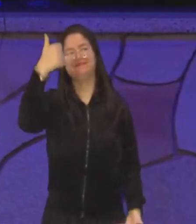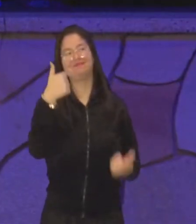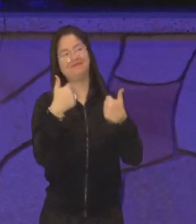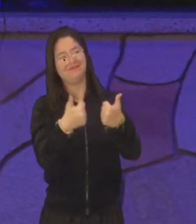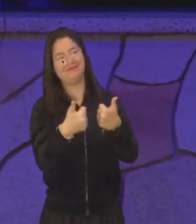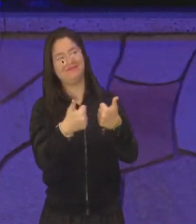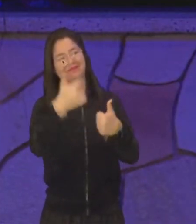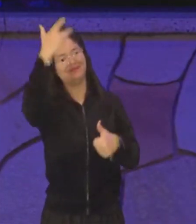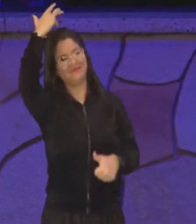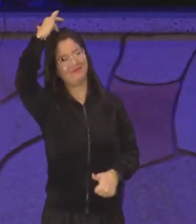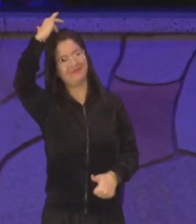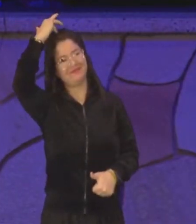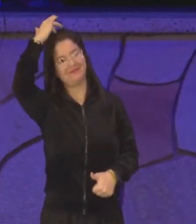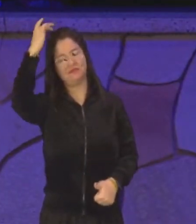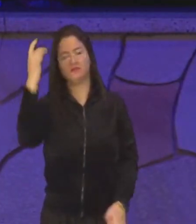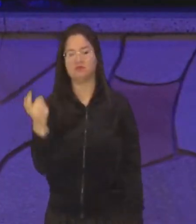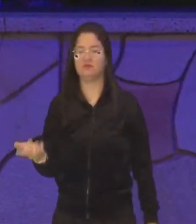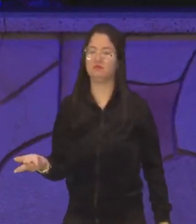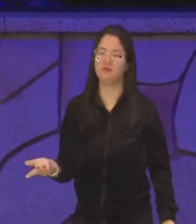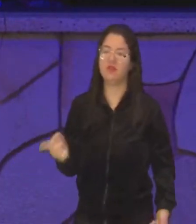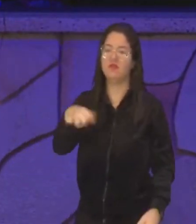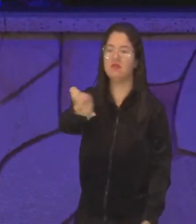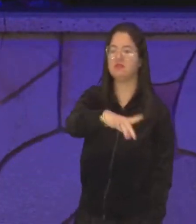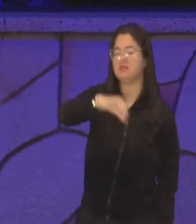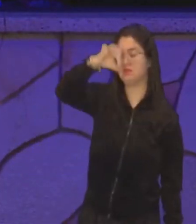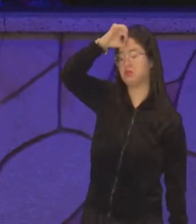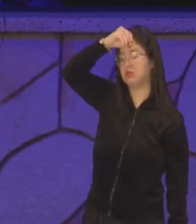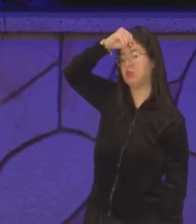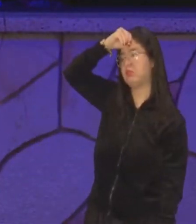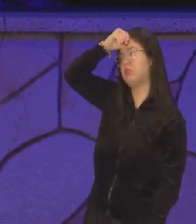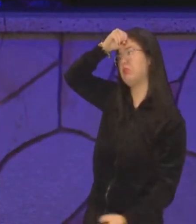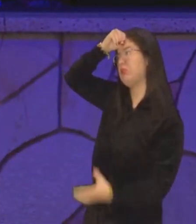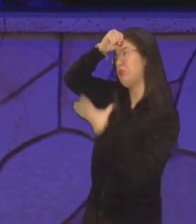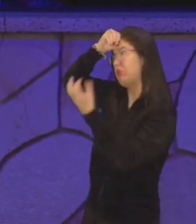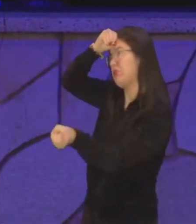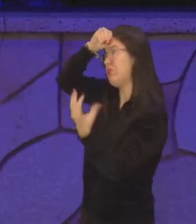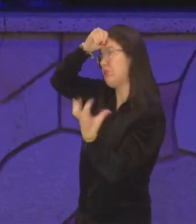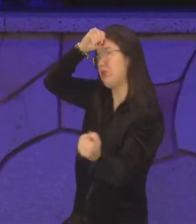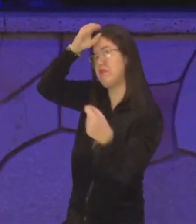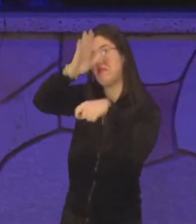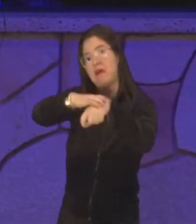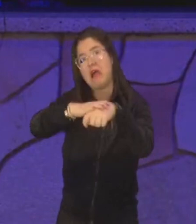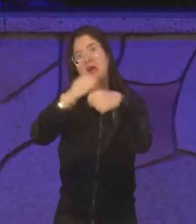Não seja ingênuo, peça discernimento espiritual.